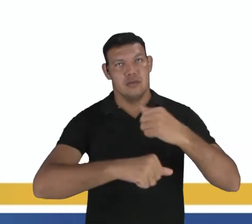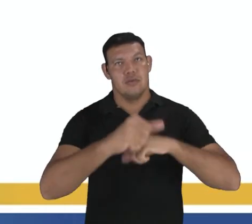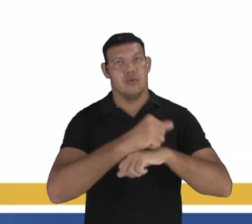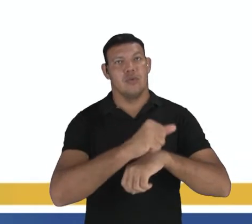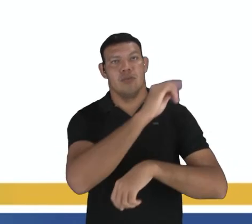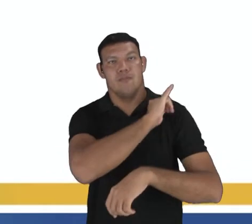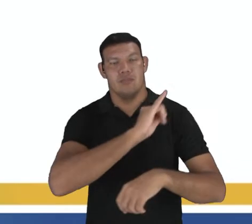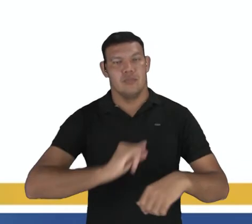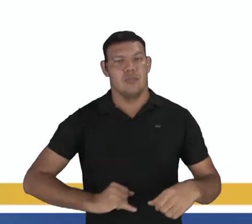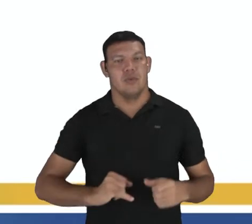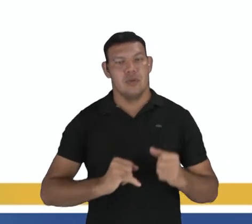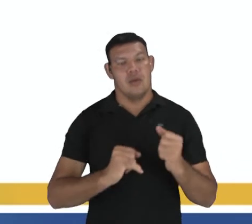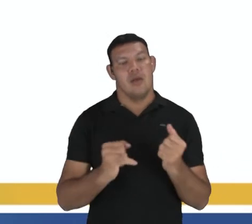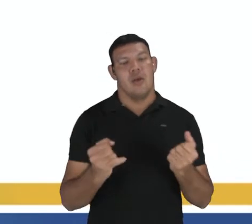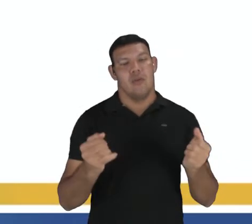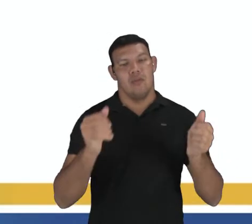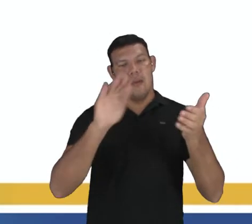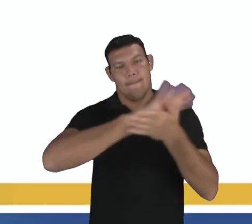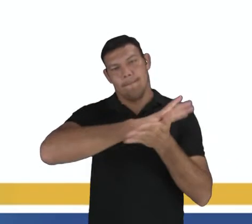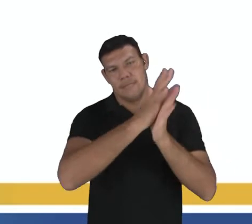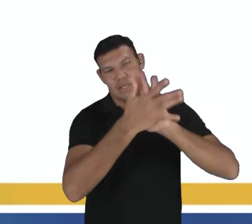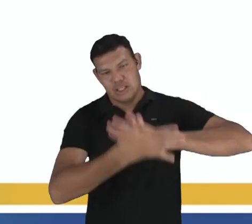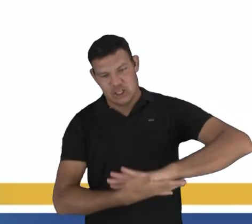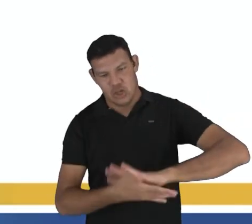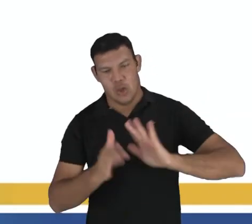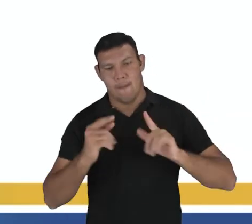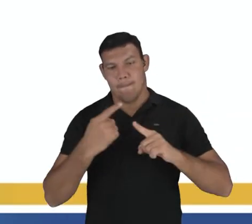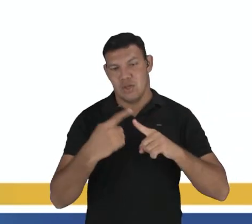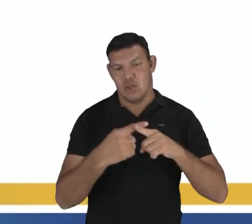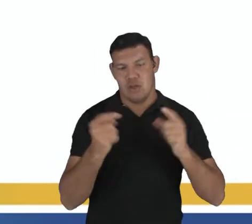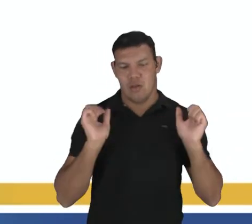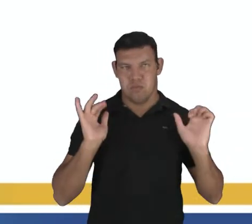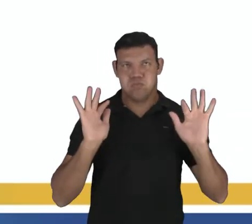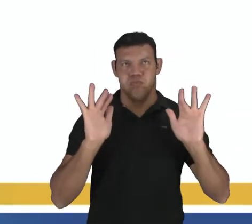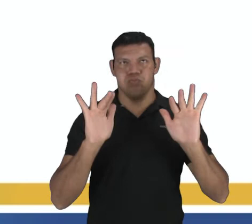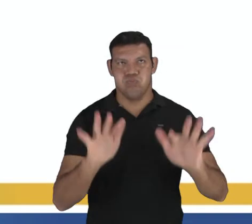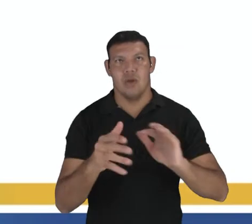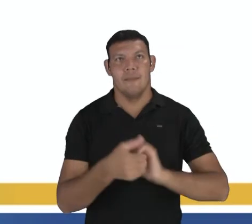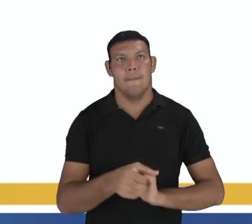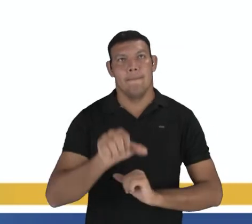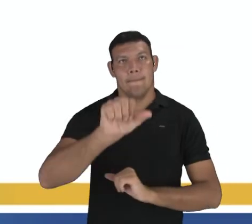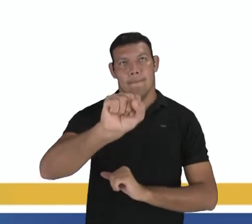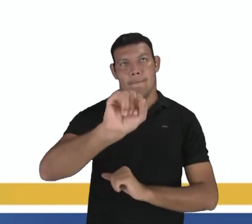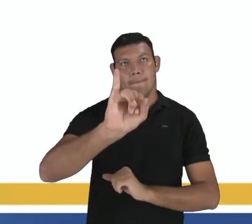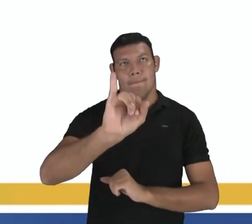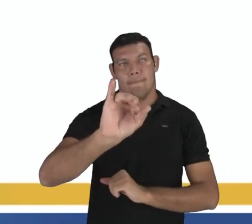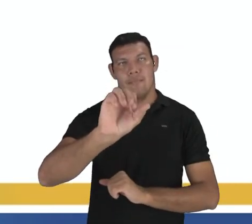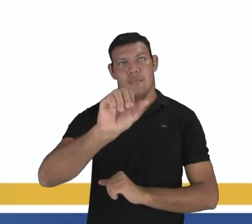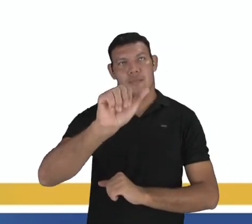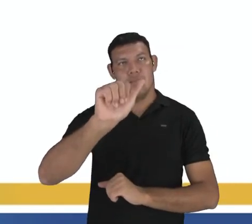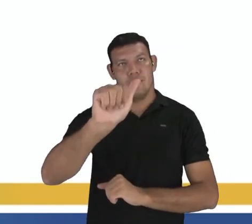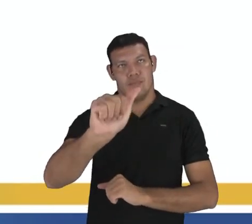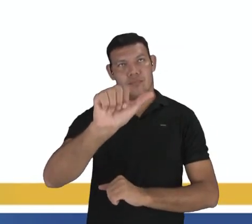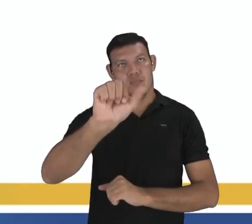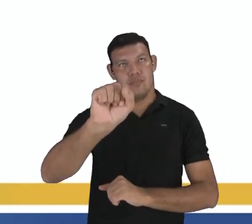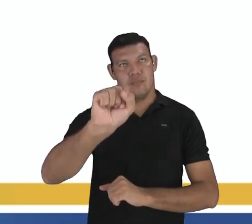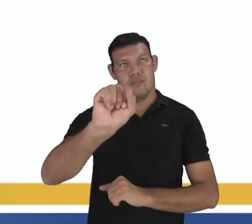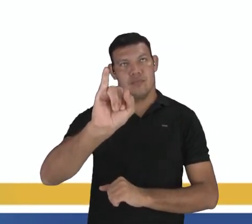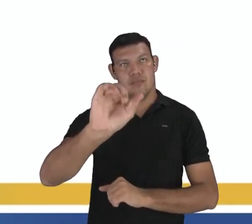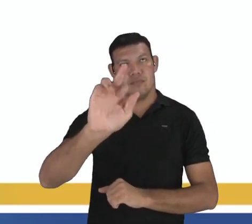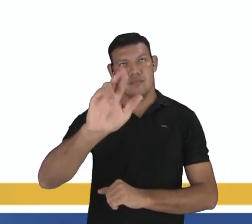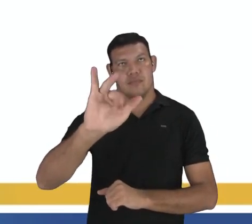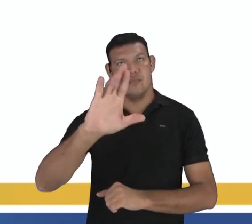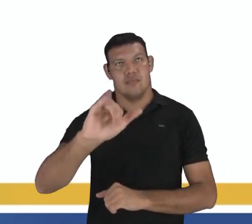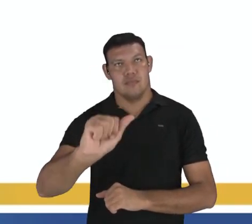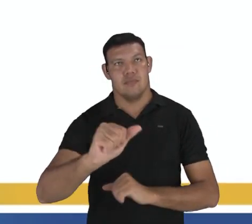por diversas invasões. E a gente tem os assírios, né? Que é o povo mais guerreiro, né? É o exército mais